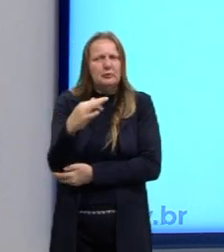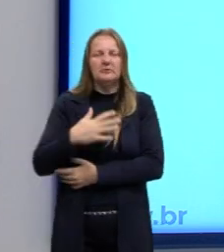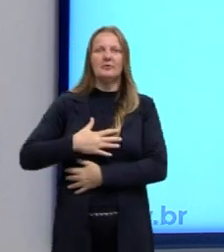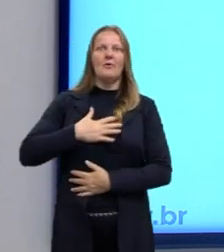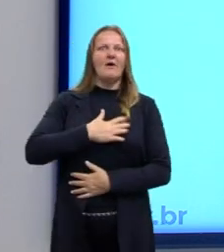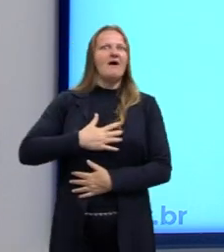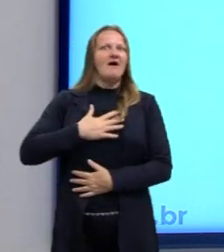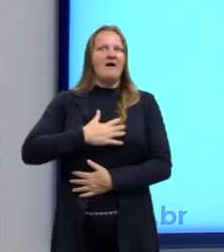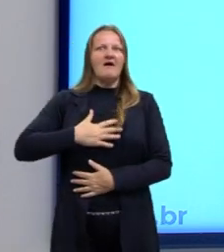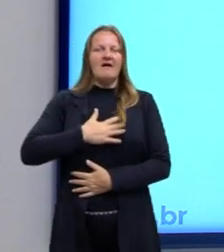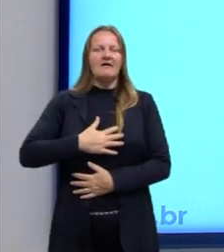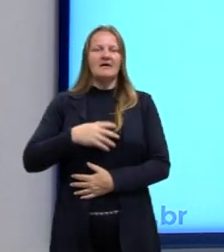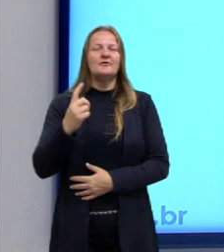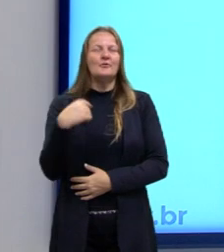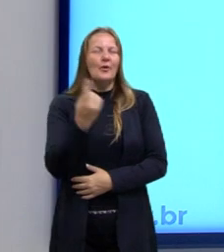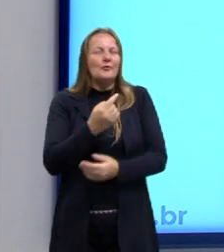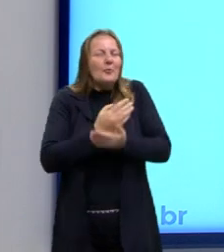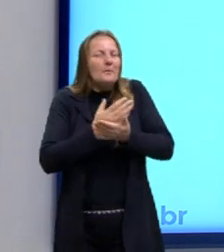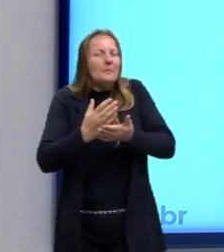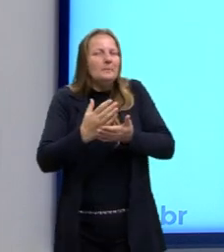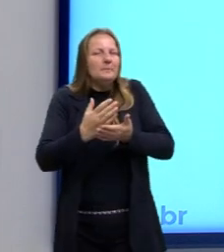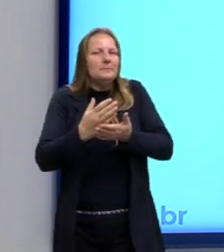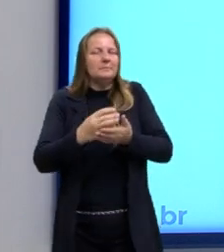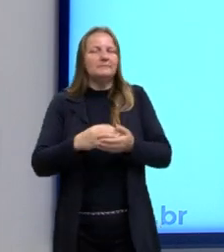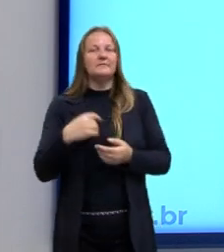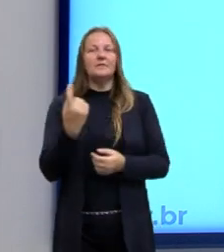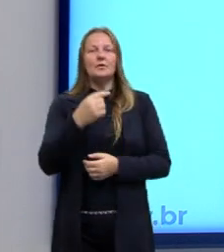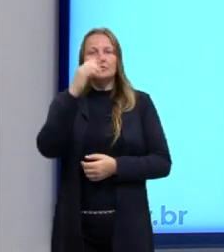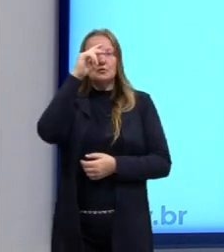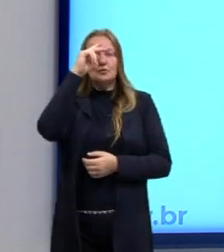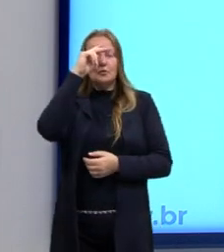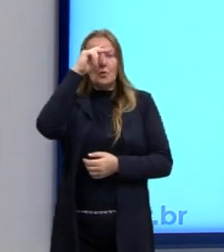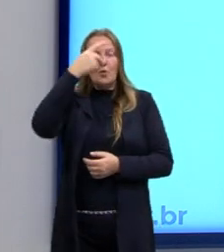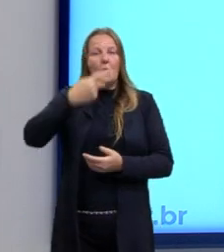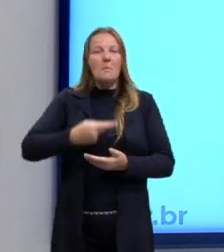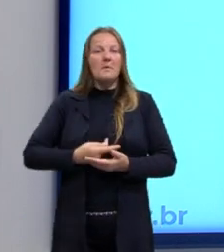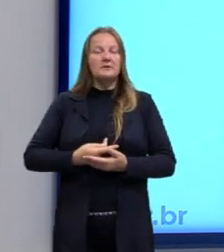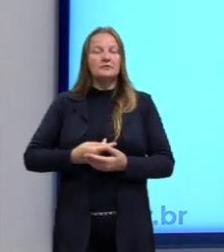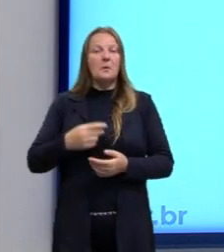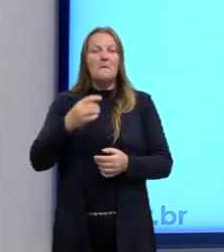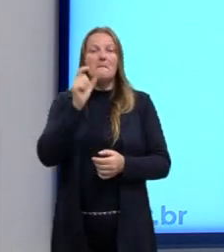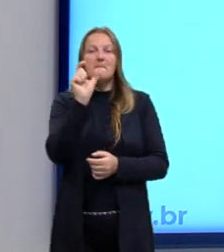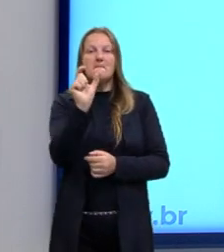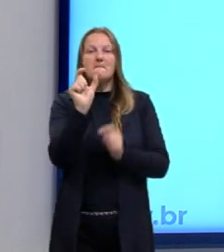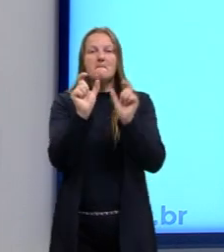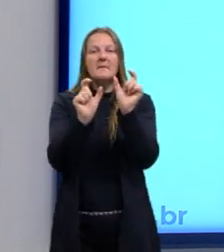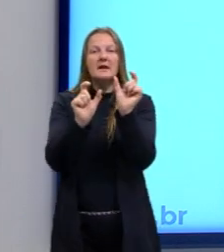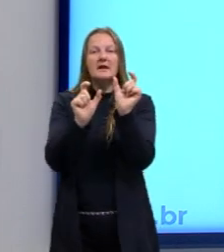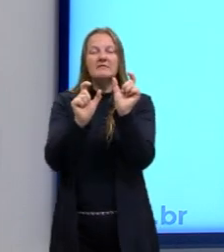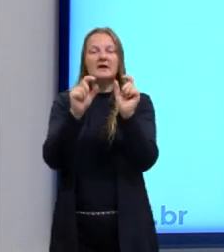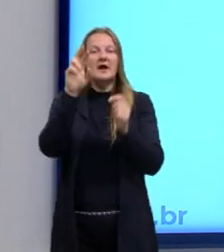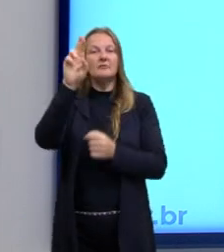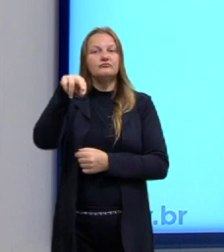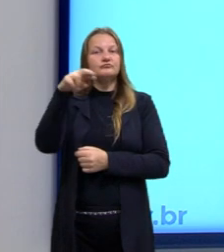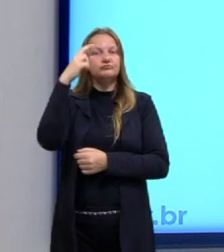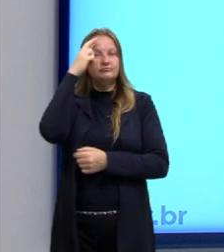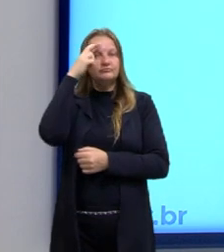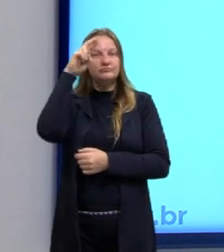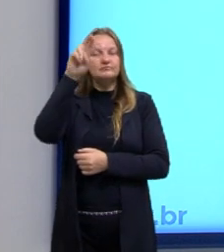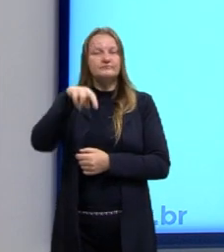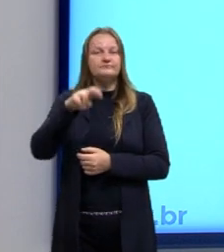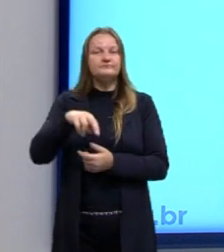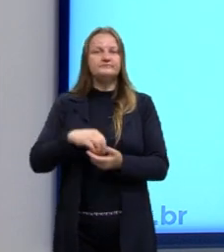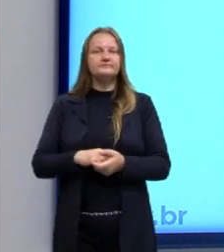e Nós seres humanos somos nós os únicos a possuirmos a palavra o Logos a razão nós que temos